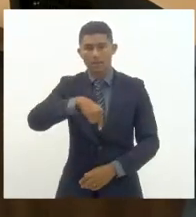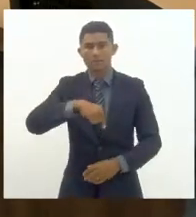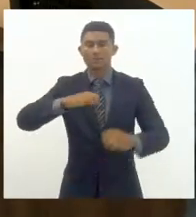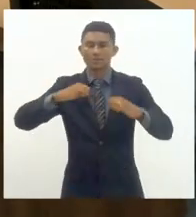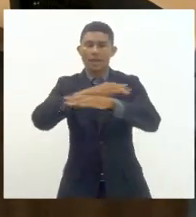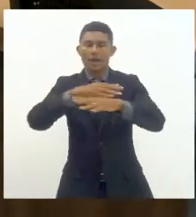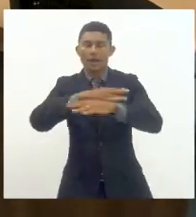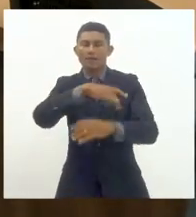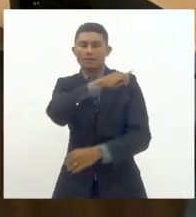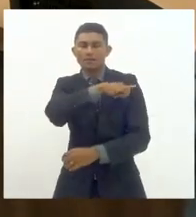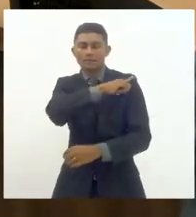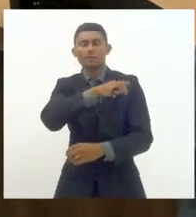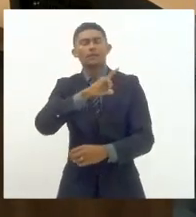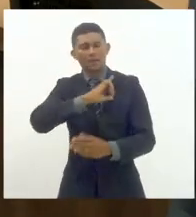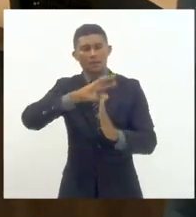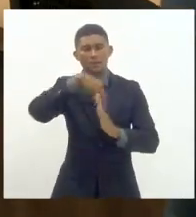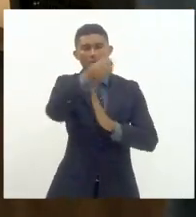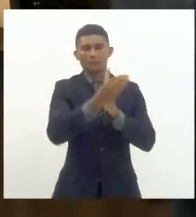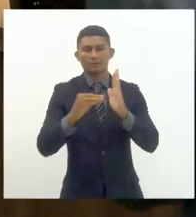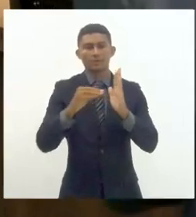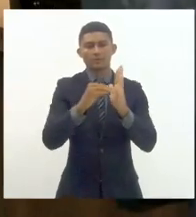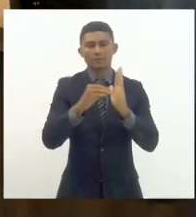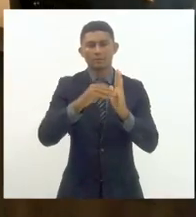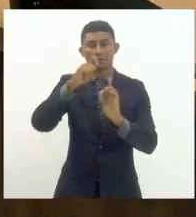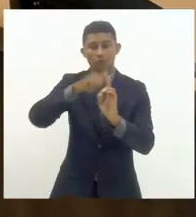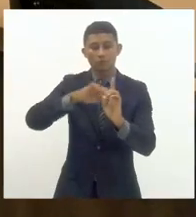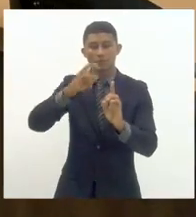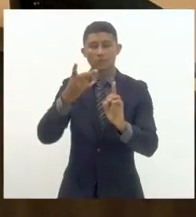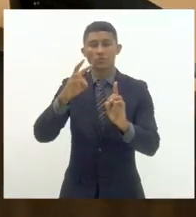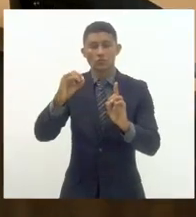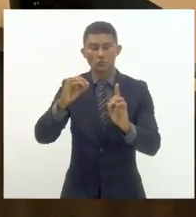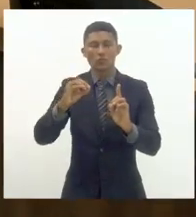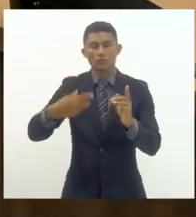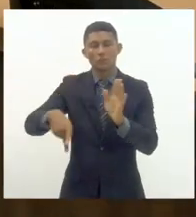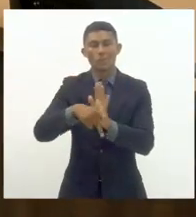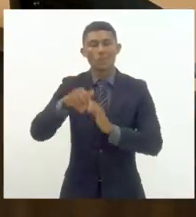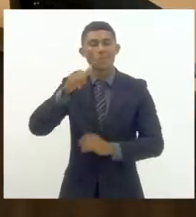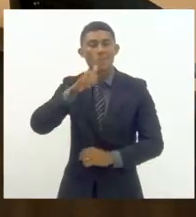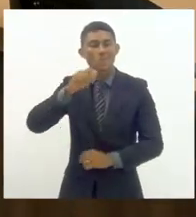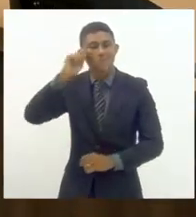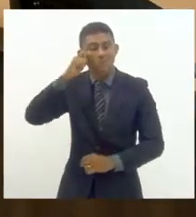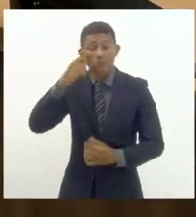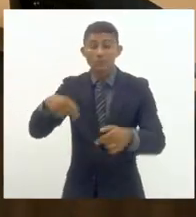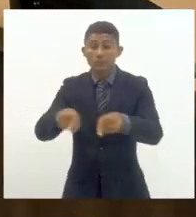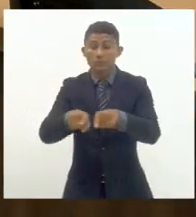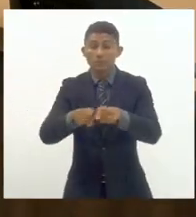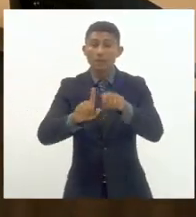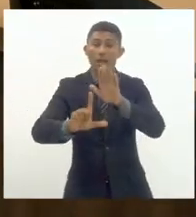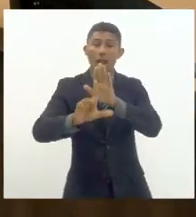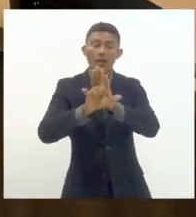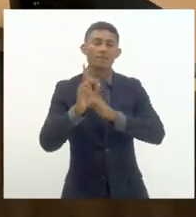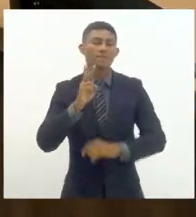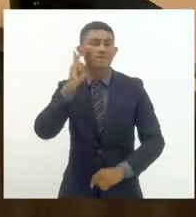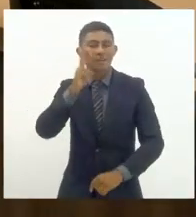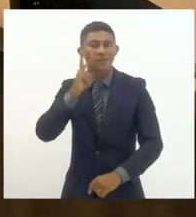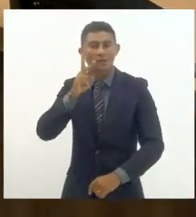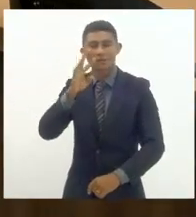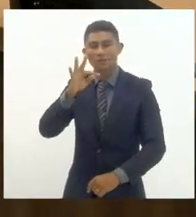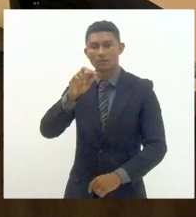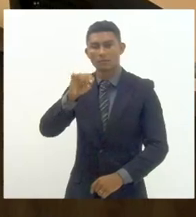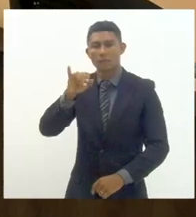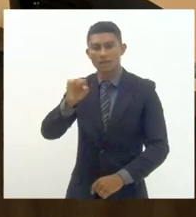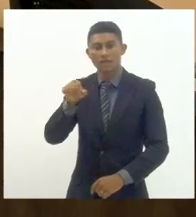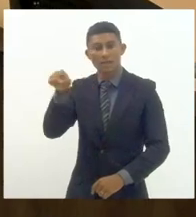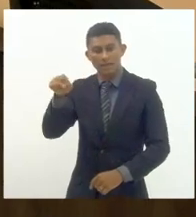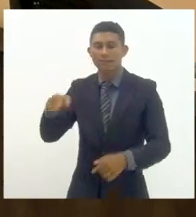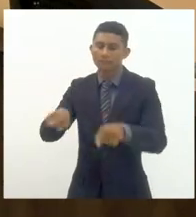do Rio de Janeiro o Julho das Pretas, inclusive lei da vereadora Thaís Ferreira, que é nossa companheira no nosso